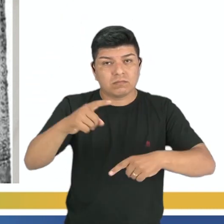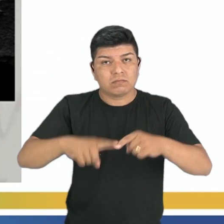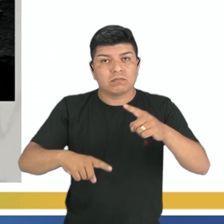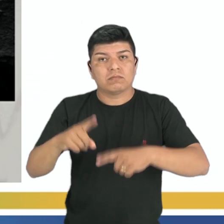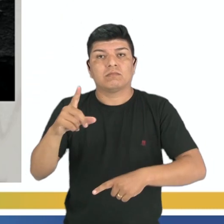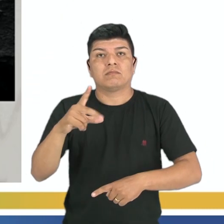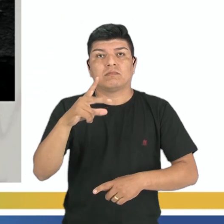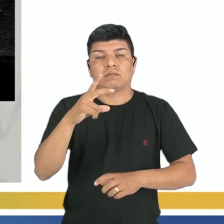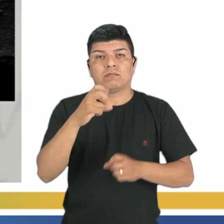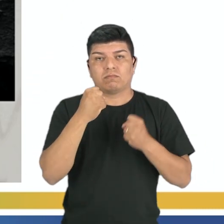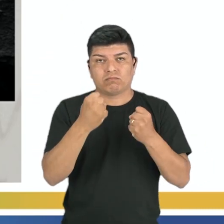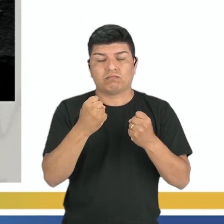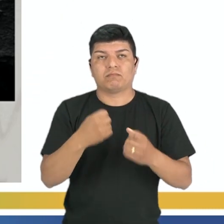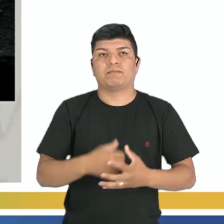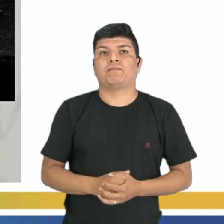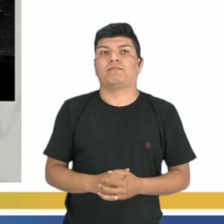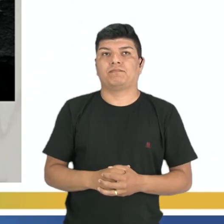duradouros.